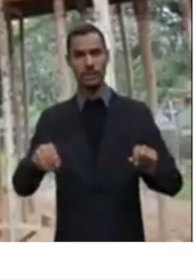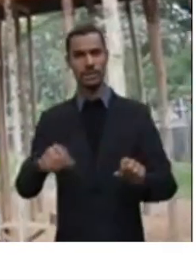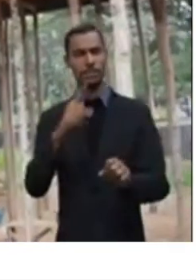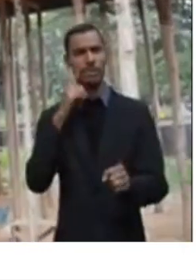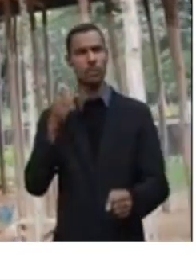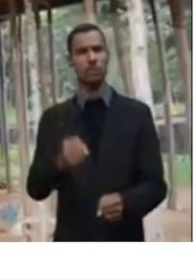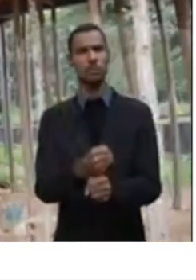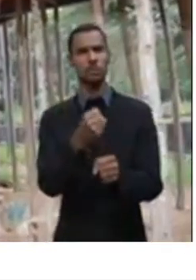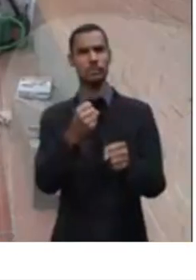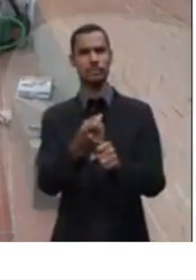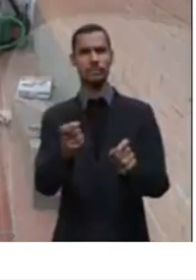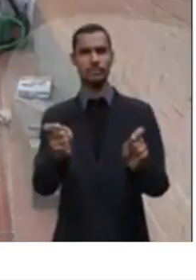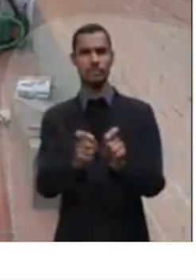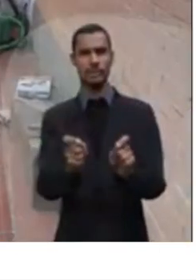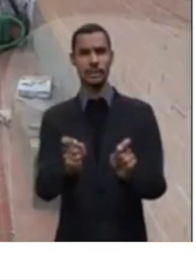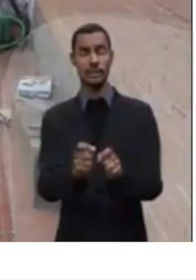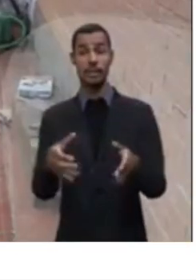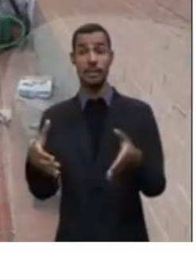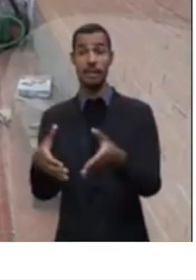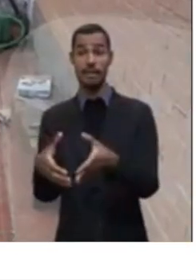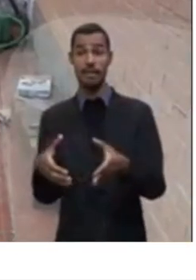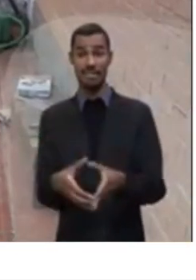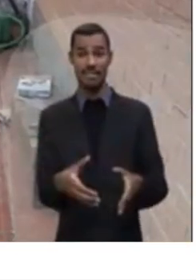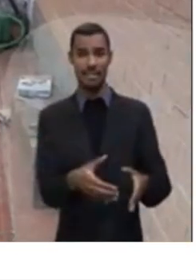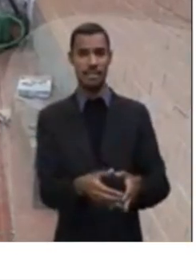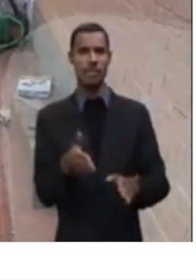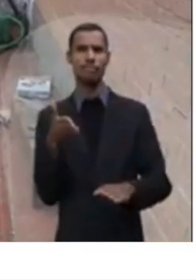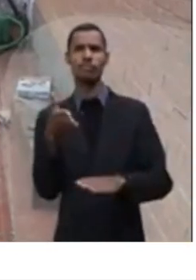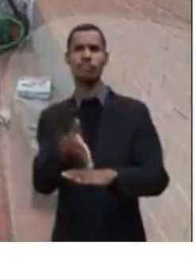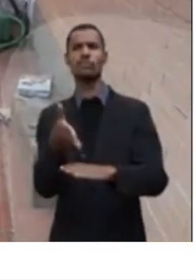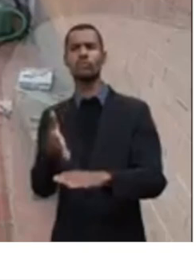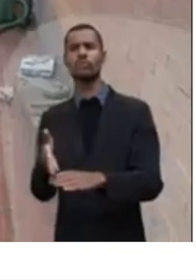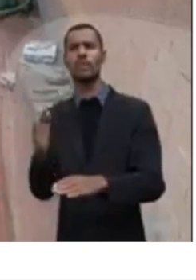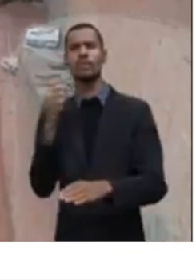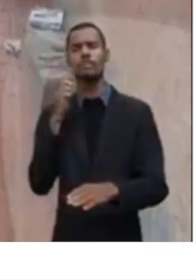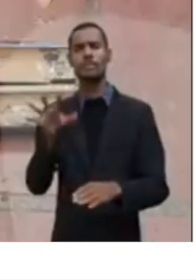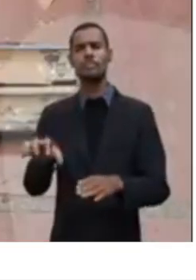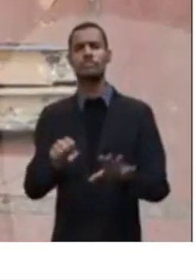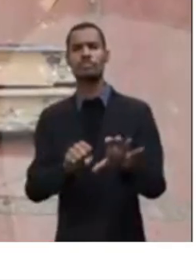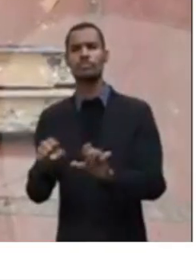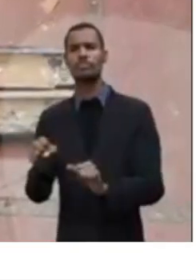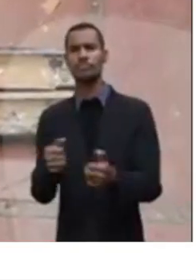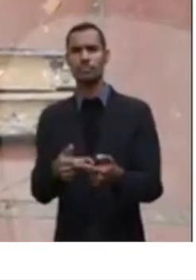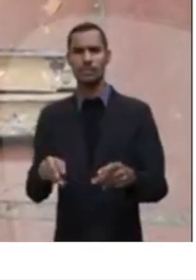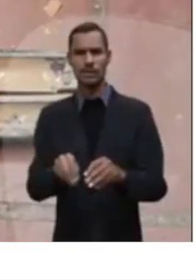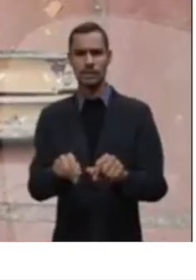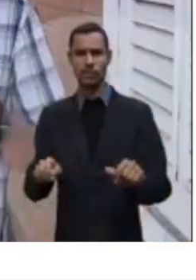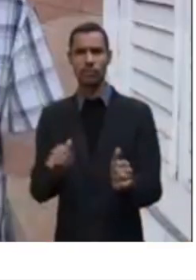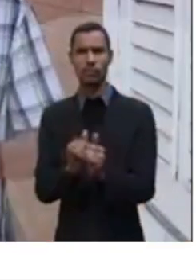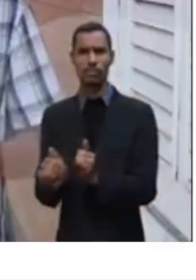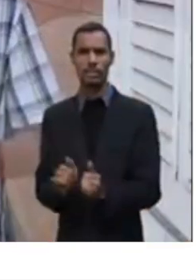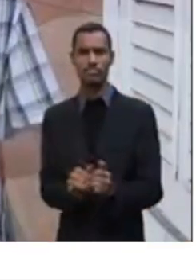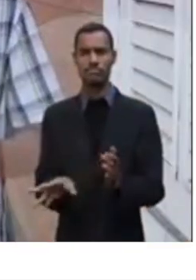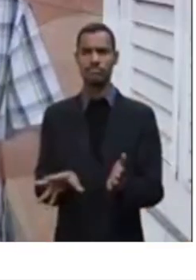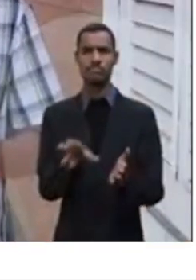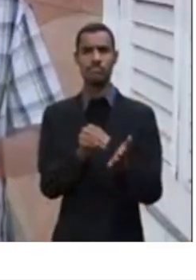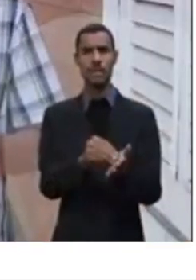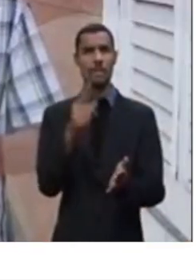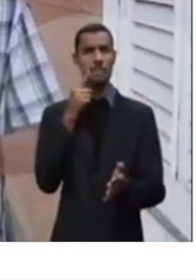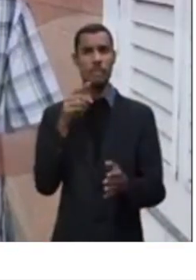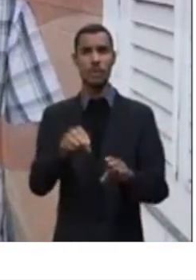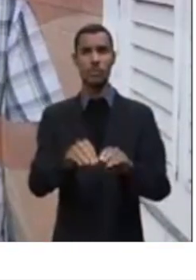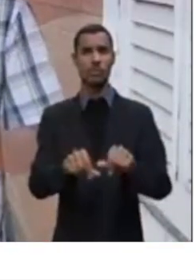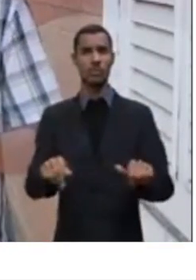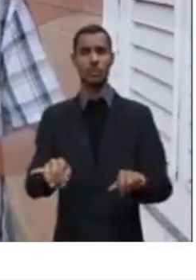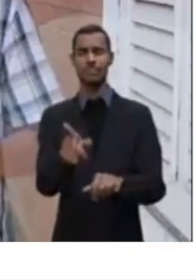fundação que deverá ser feita, uma equipe de especialistas vai a campo fazer a retirada de material para a coleta de dados. O solo não tem controle